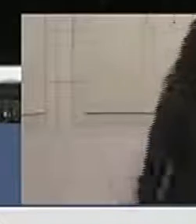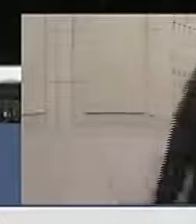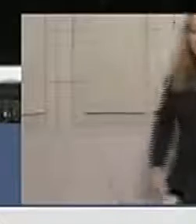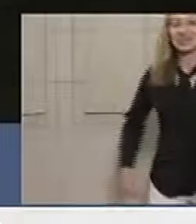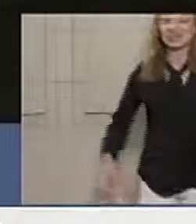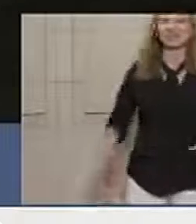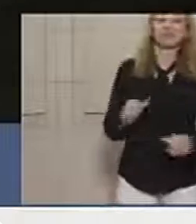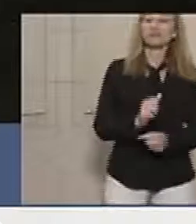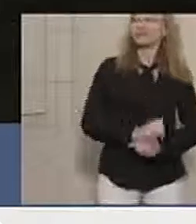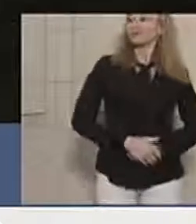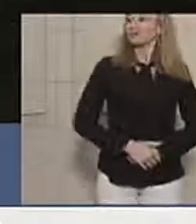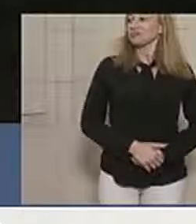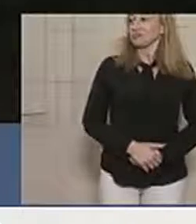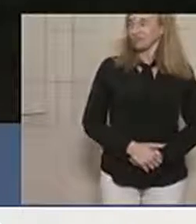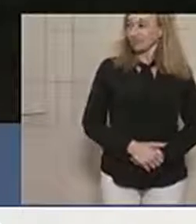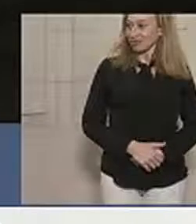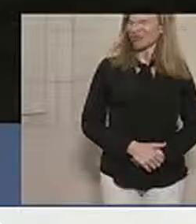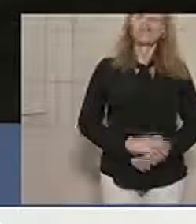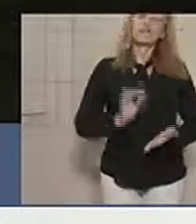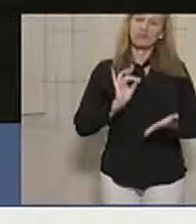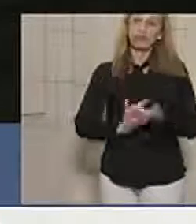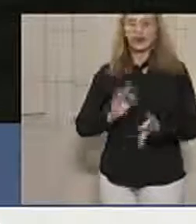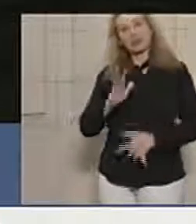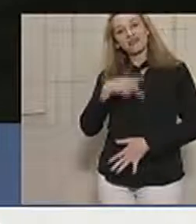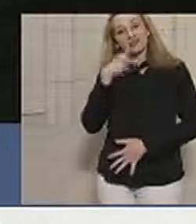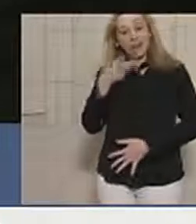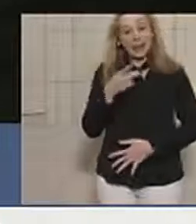breve à parte, na verdade, para realçar